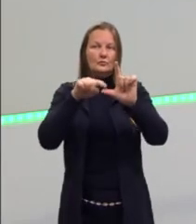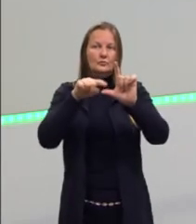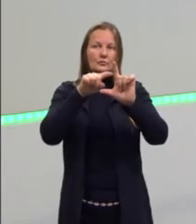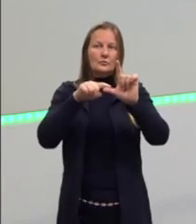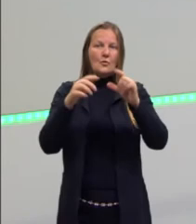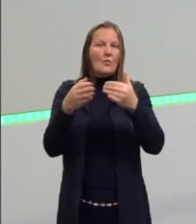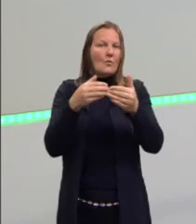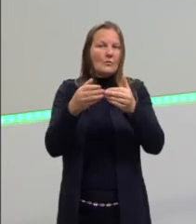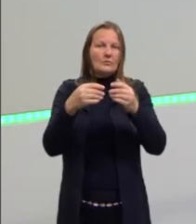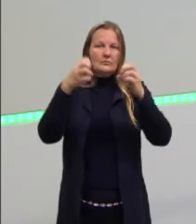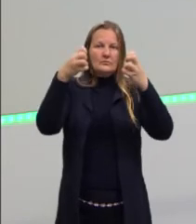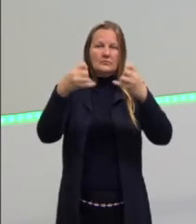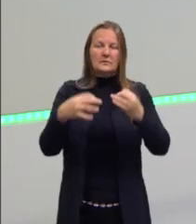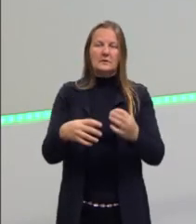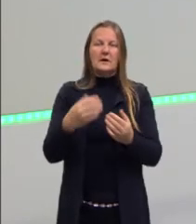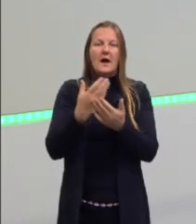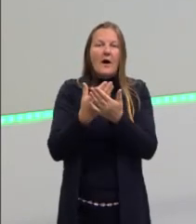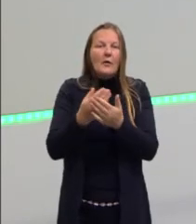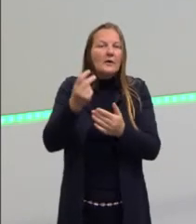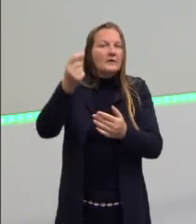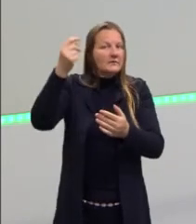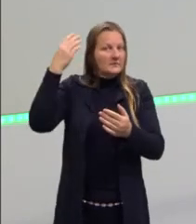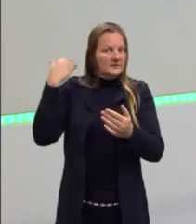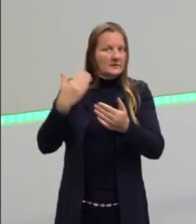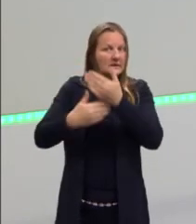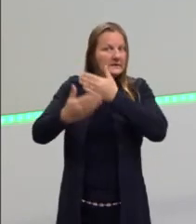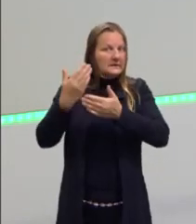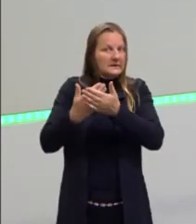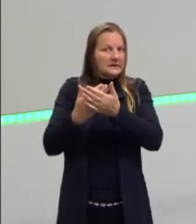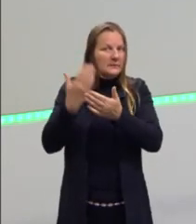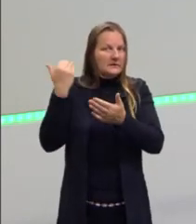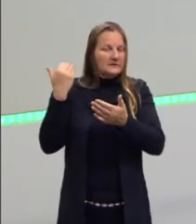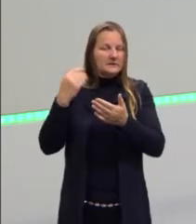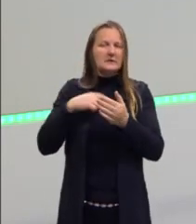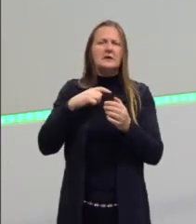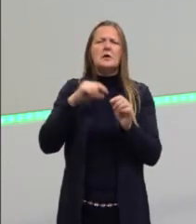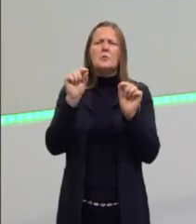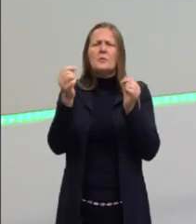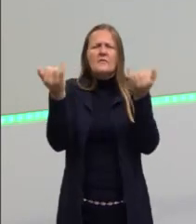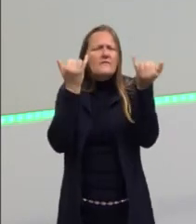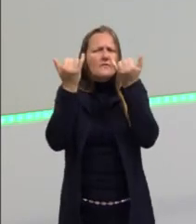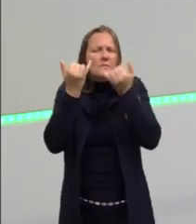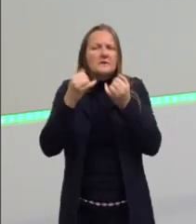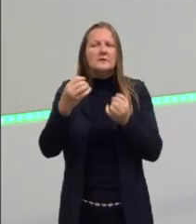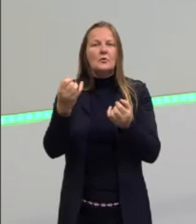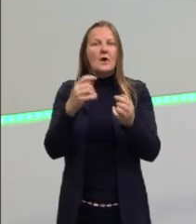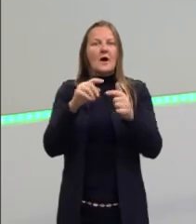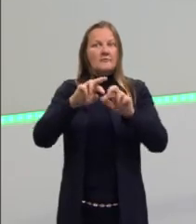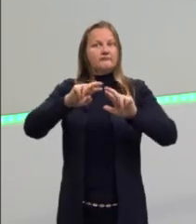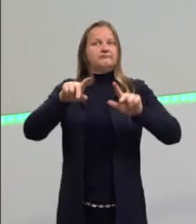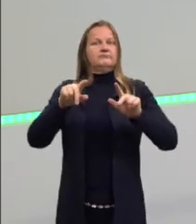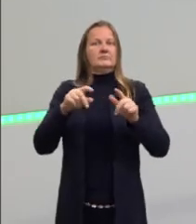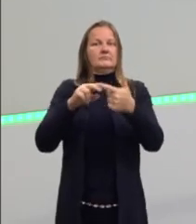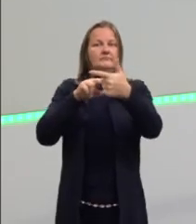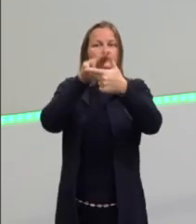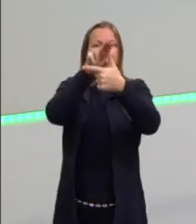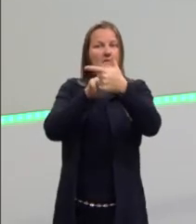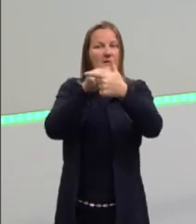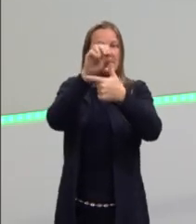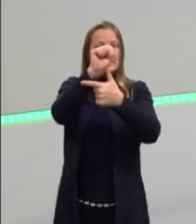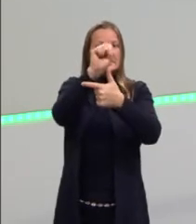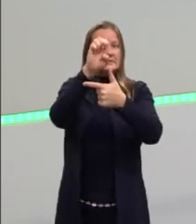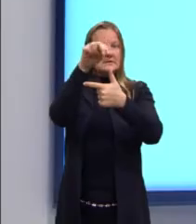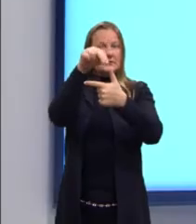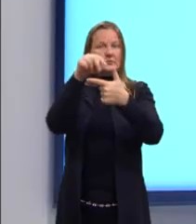citei para vocês na aula anterior a gente consegue utilizar uma pequena informaçãozinha para diferenciar seno de cosseno